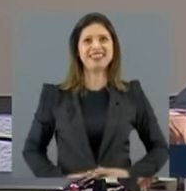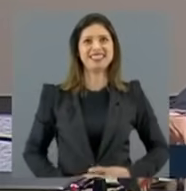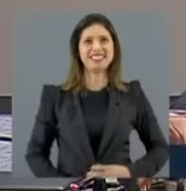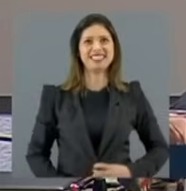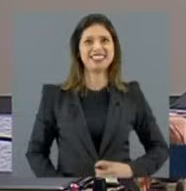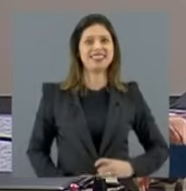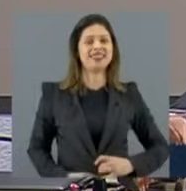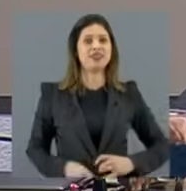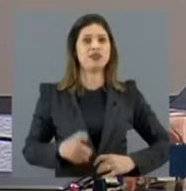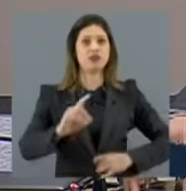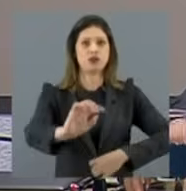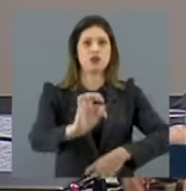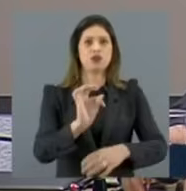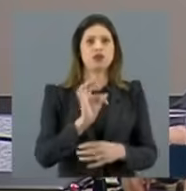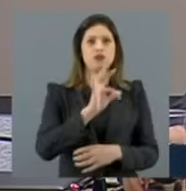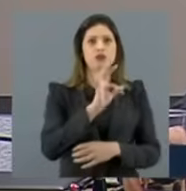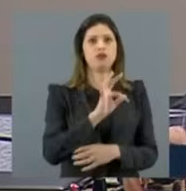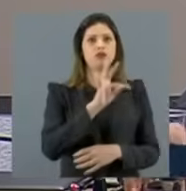o TSE